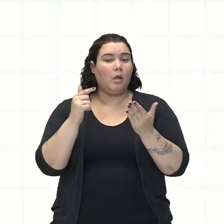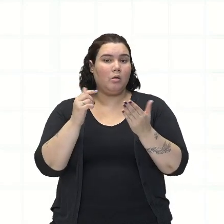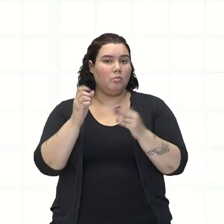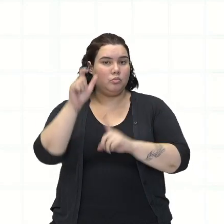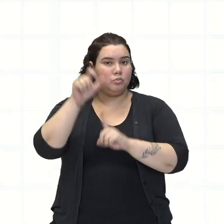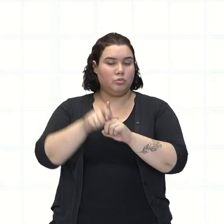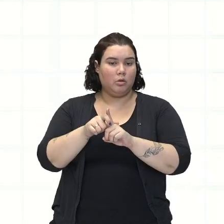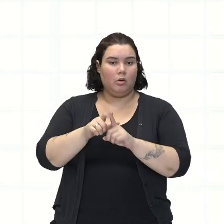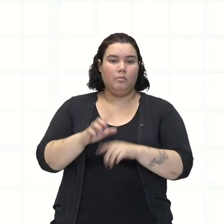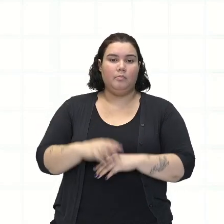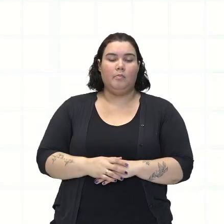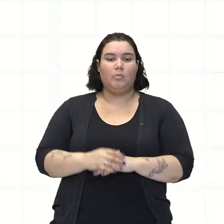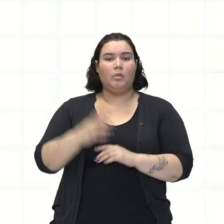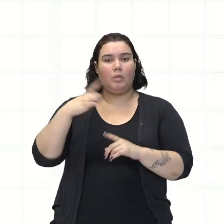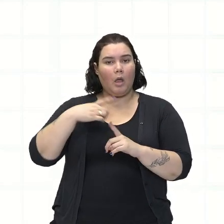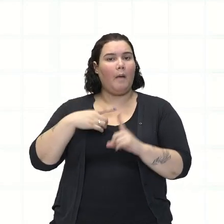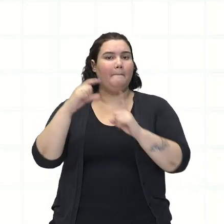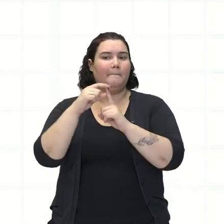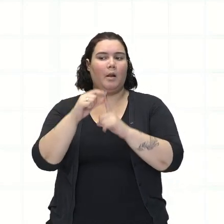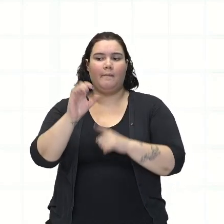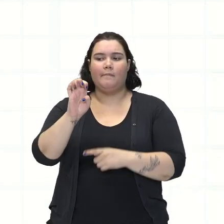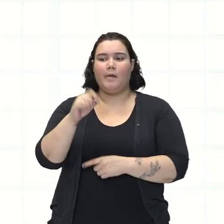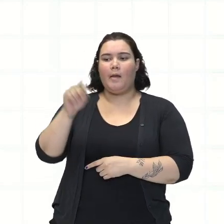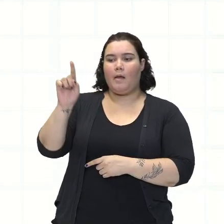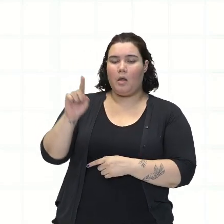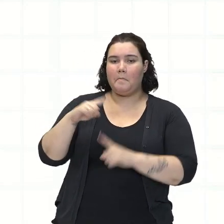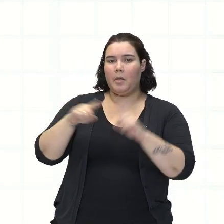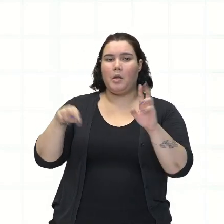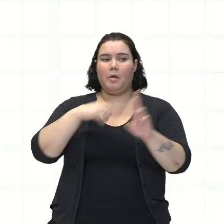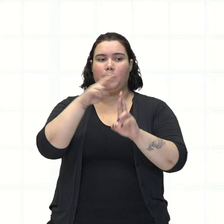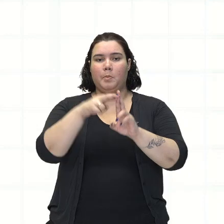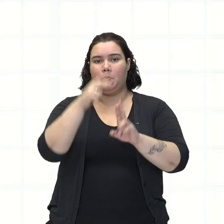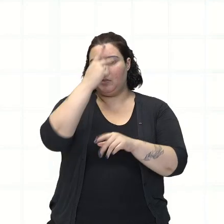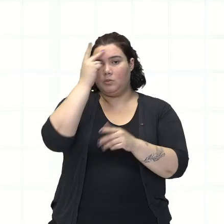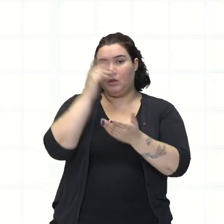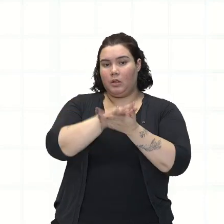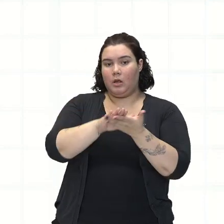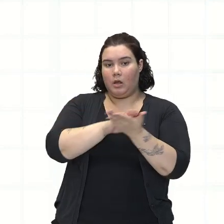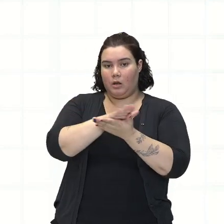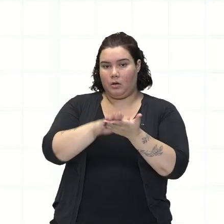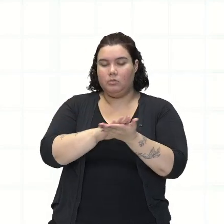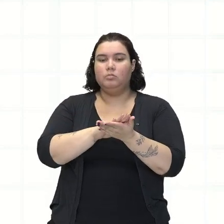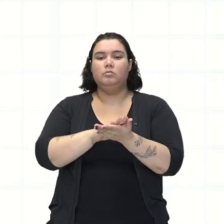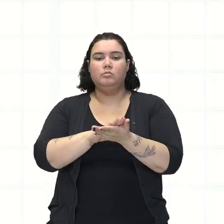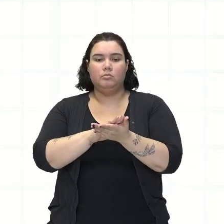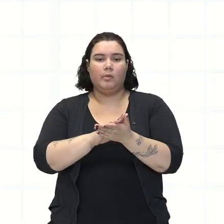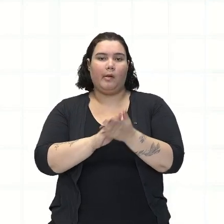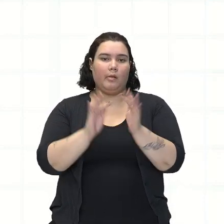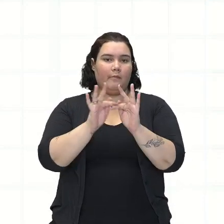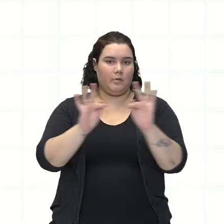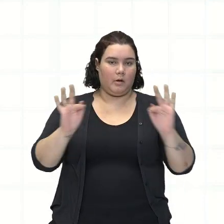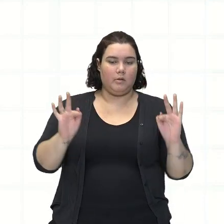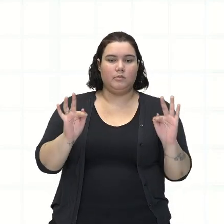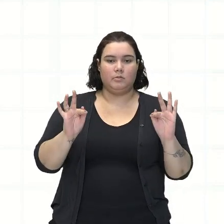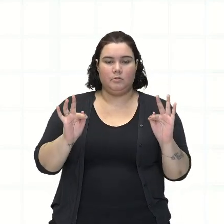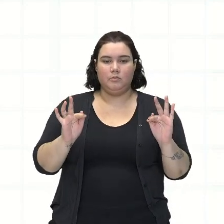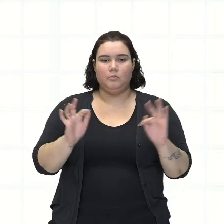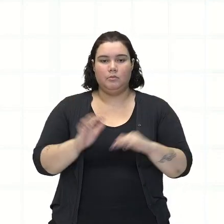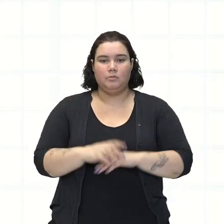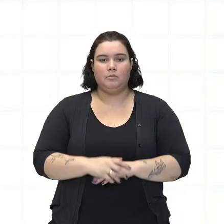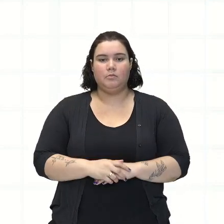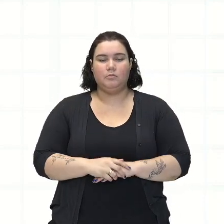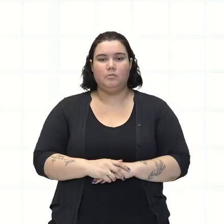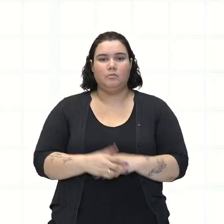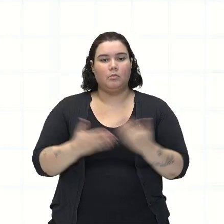mas ele está aqui impessoal, não está se referindo a absolutamente ninguém. É necessário também destacar a importância do equilíbrio entre o tempo gasto nas telas e outras